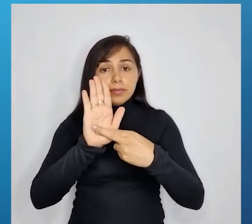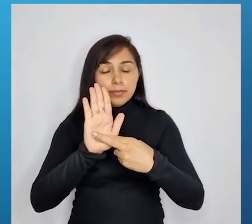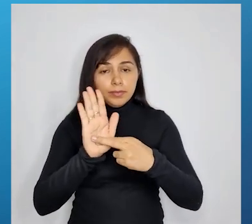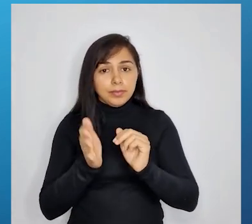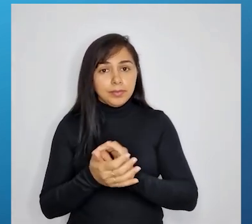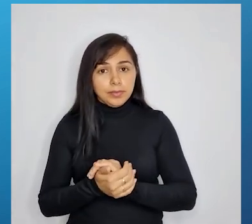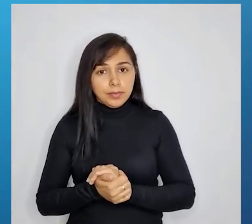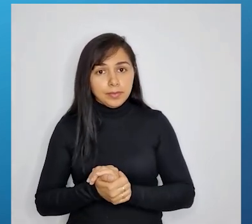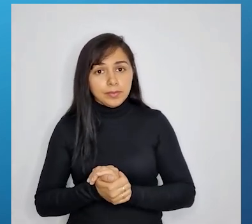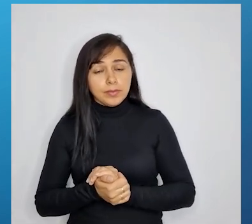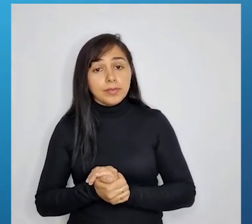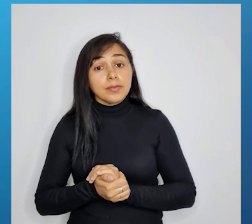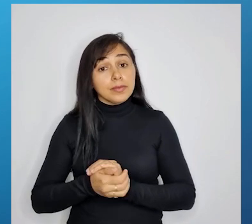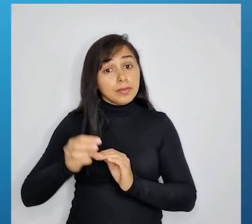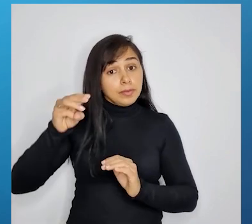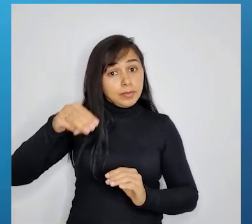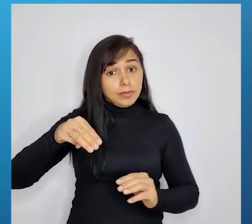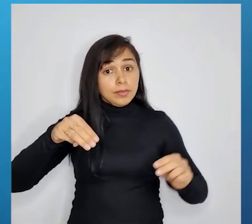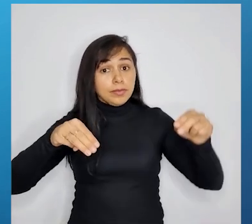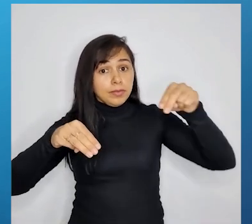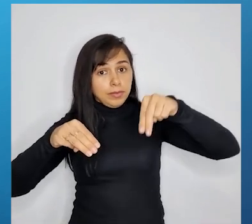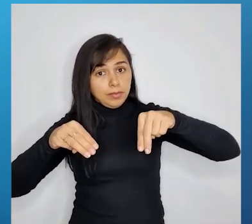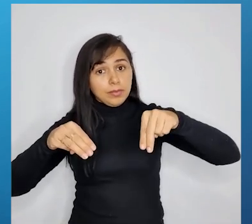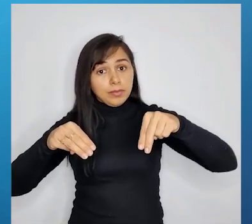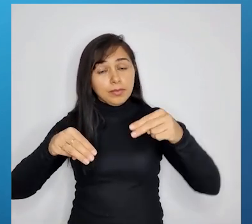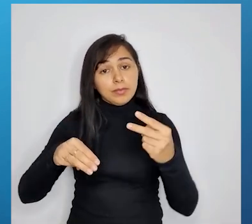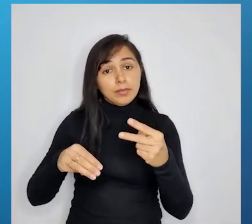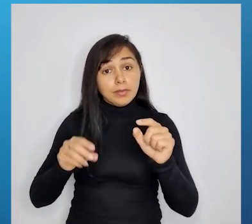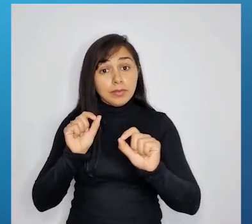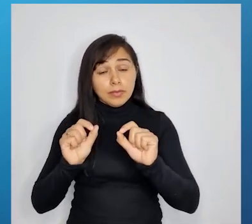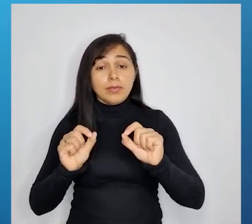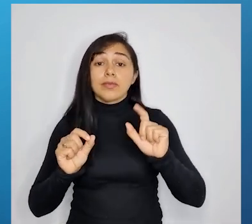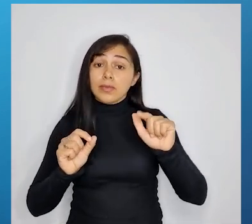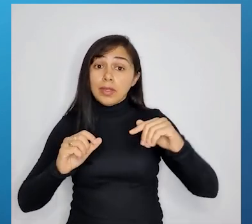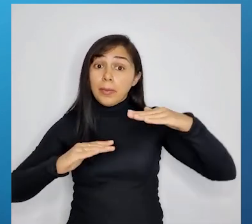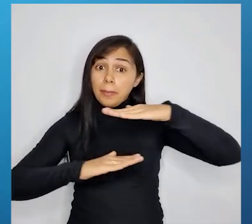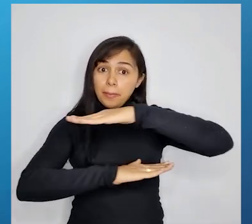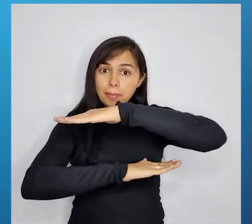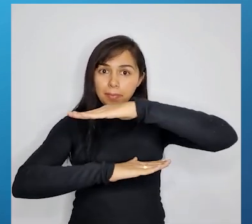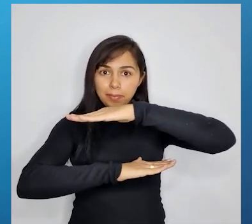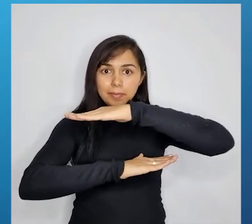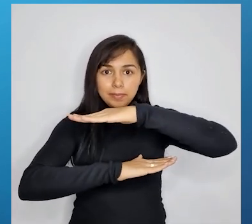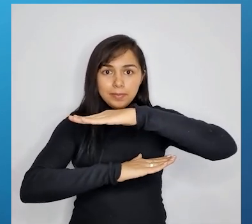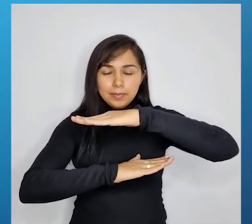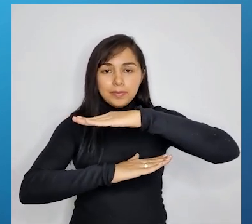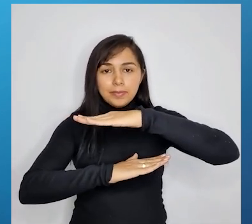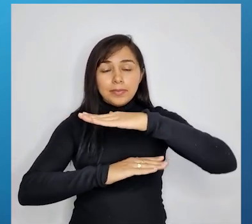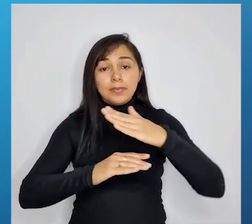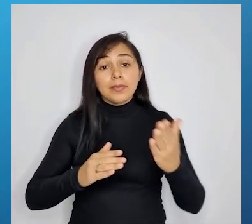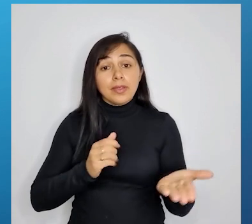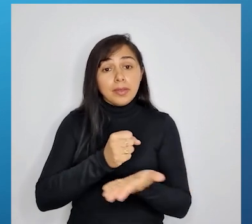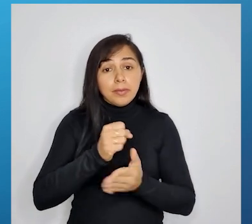M e N é paralelo à base maior e esse